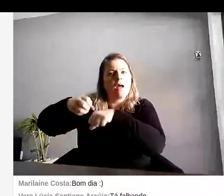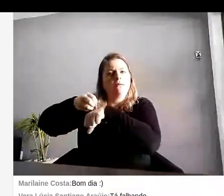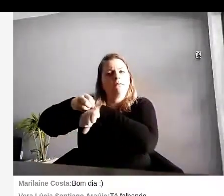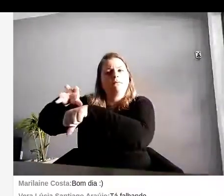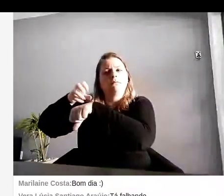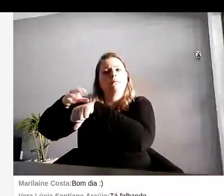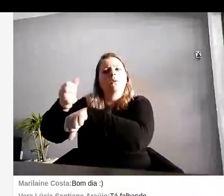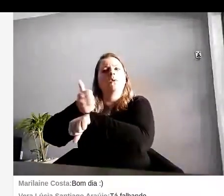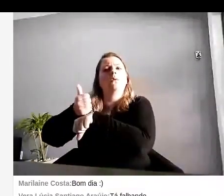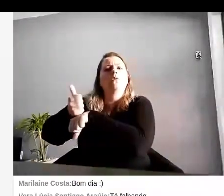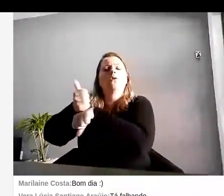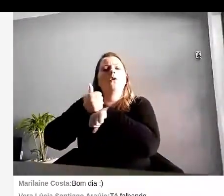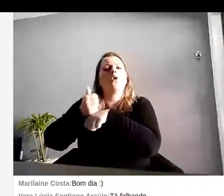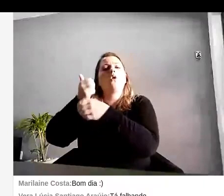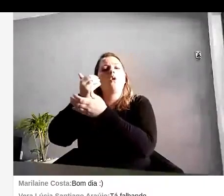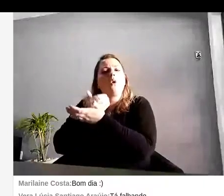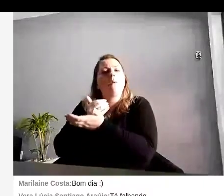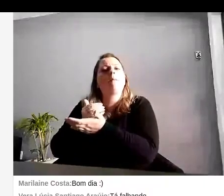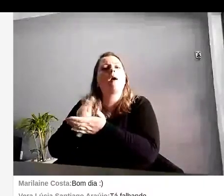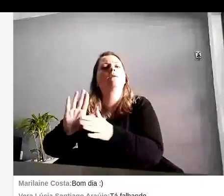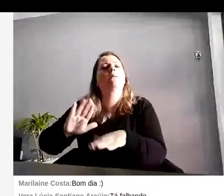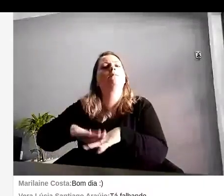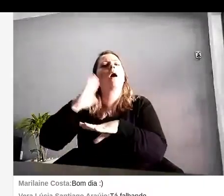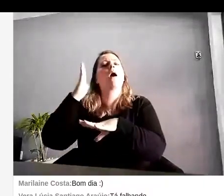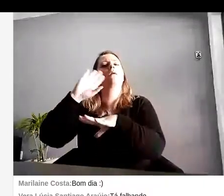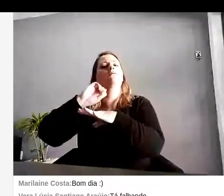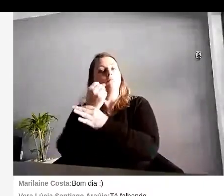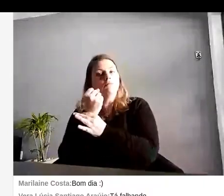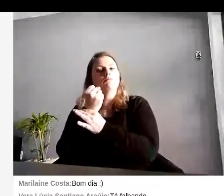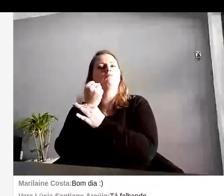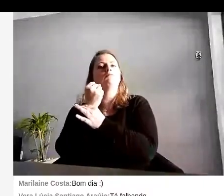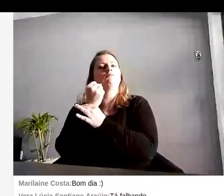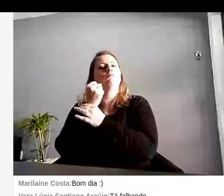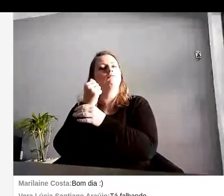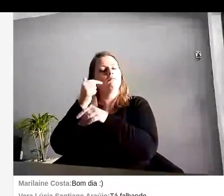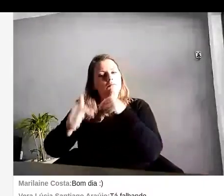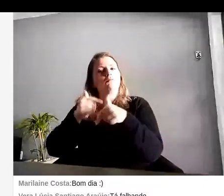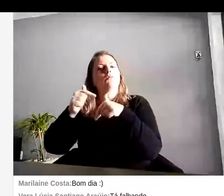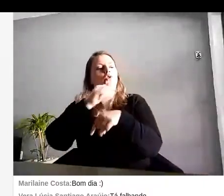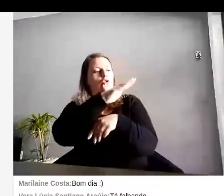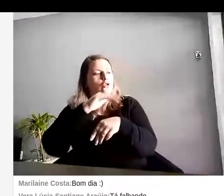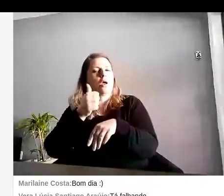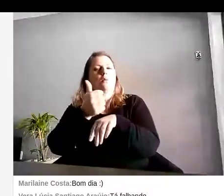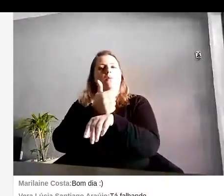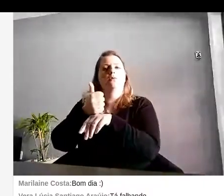forma mais consistente, tanto em quantidade quanto em qualidade.